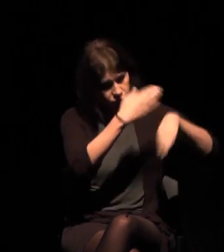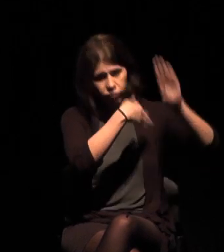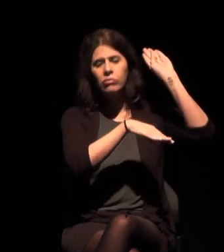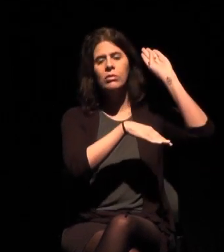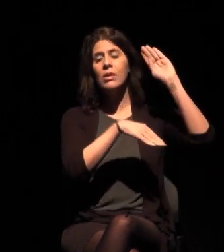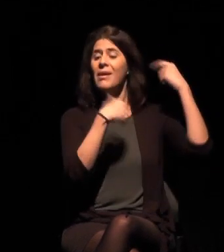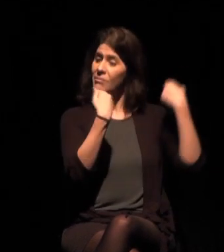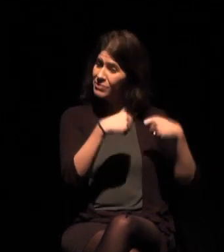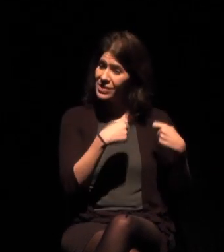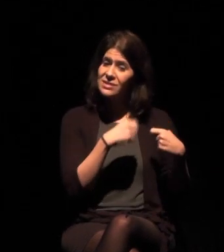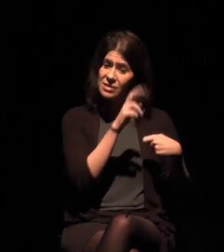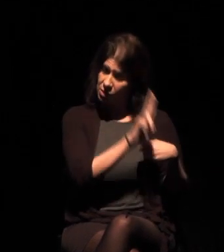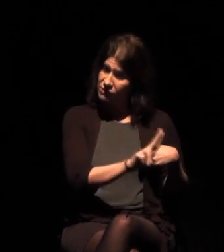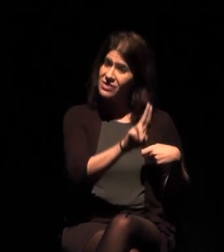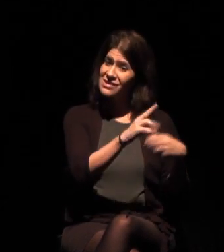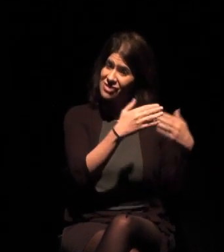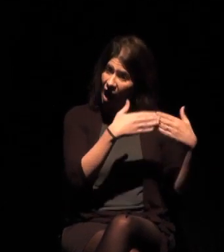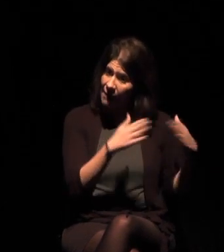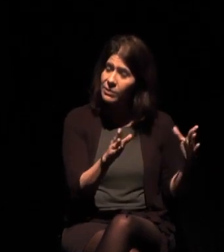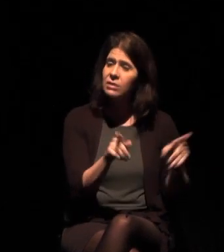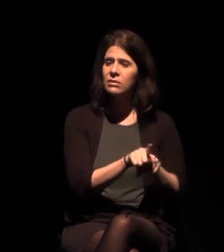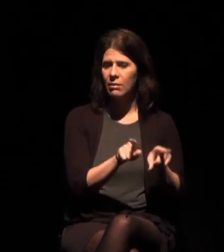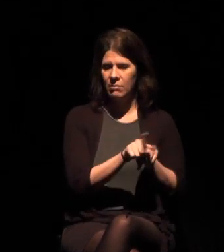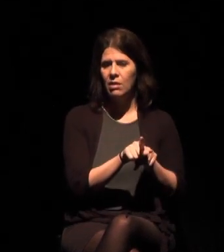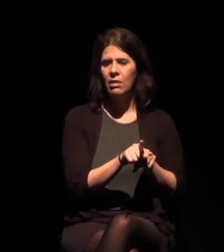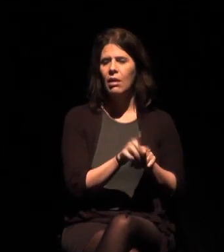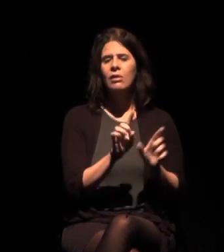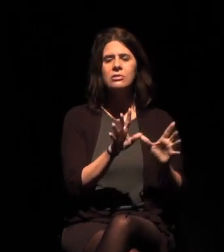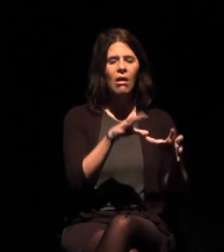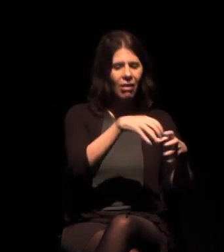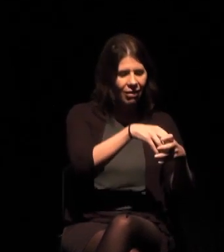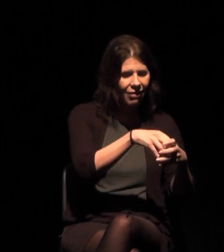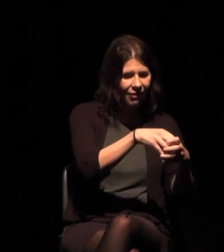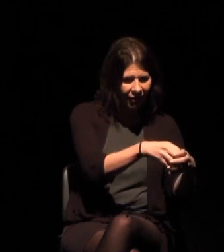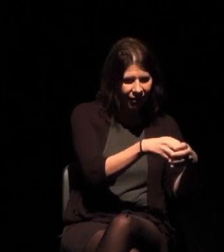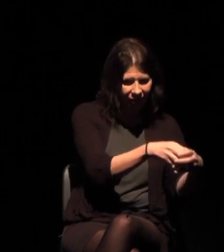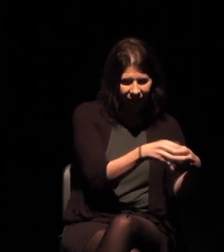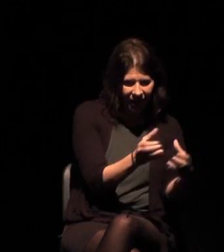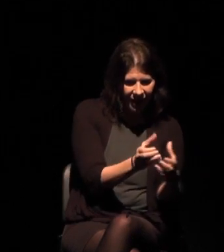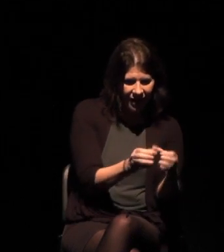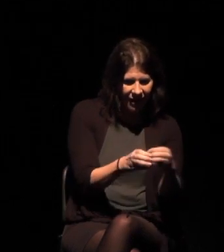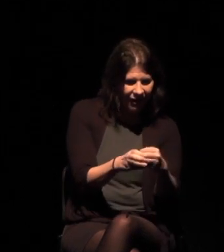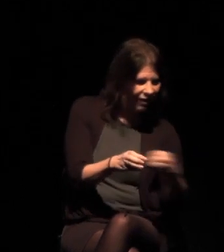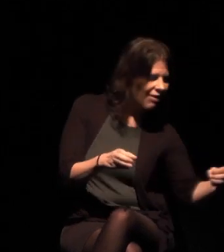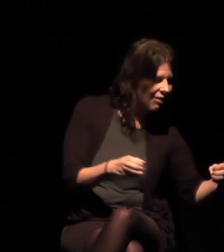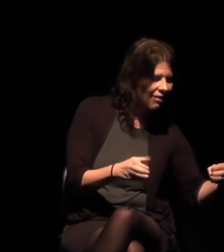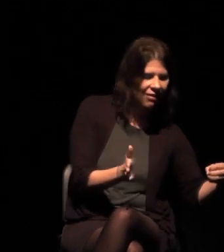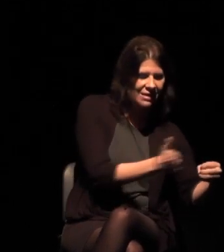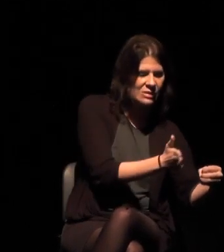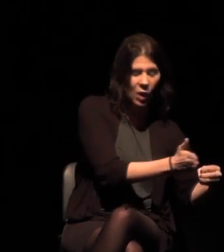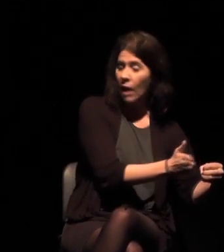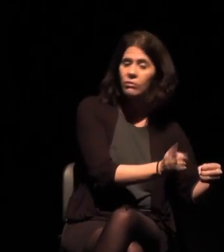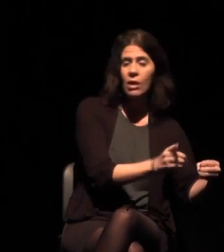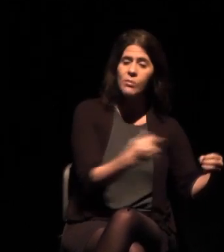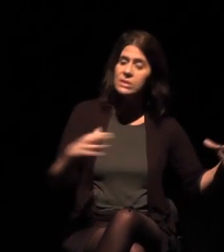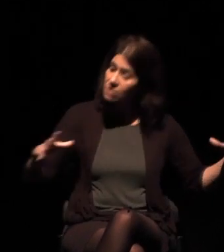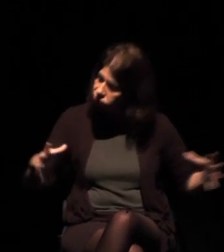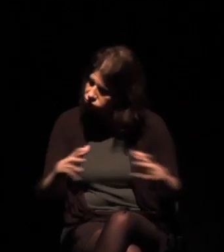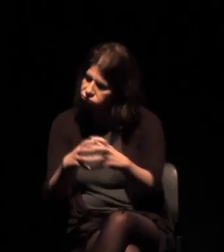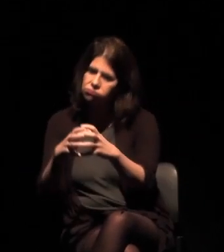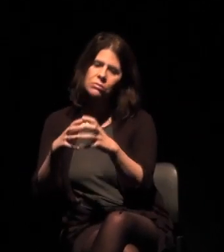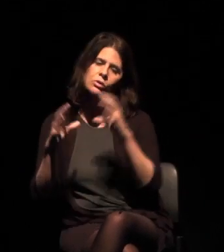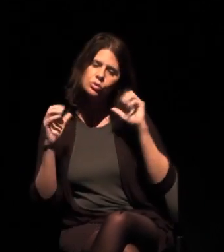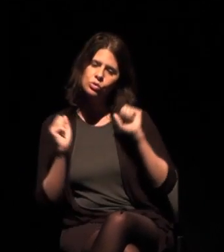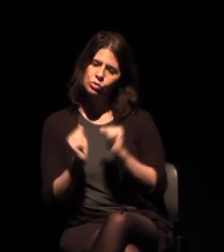abre também para o mundo fora de si e nós que estamos aqui muitos da academia sabemos que nós academic